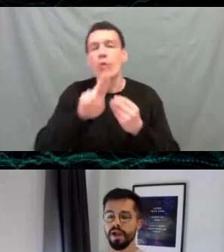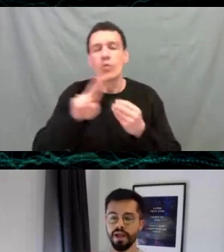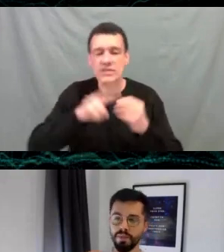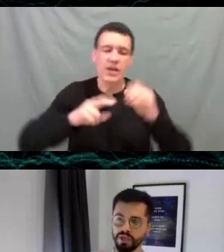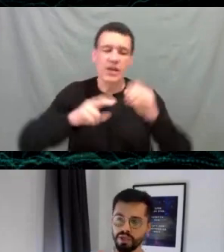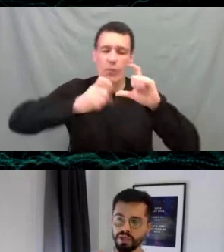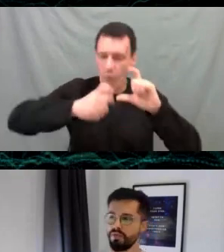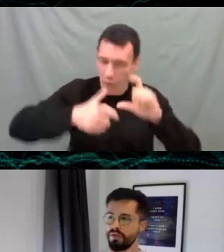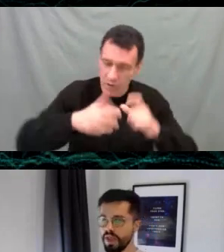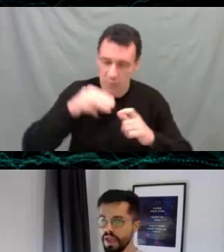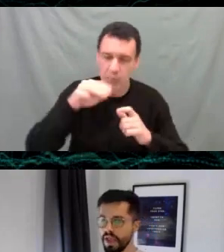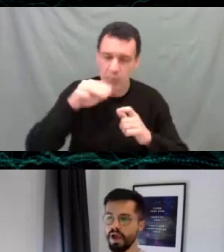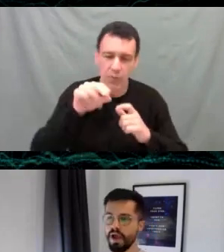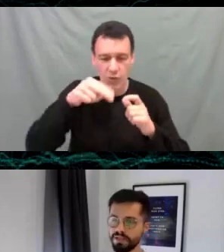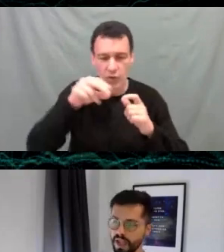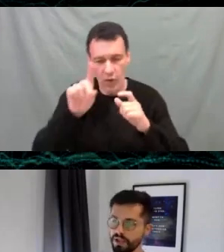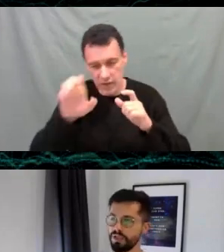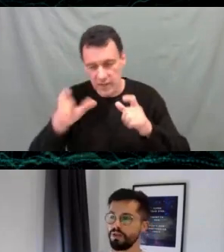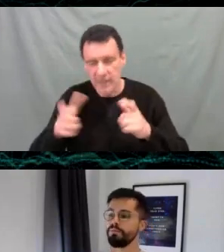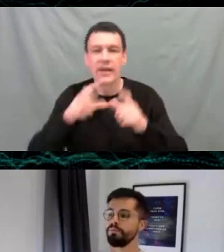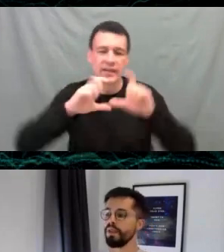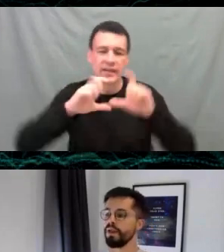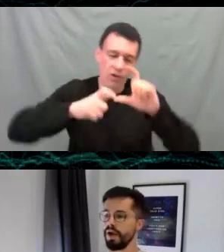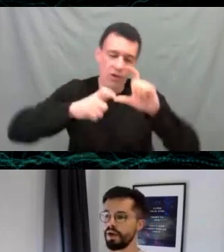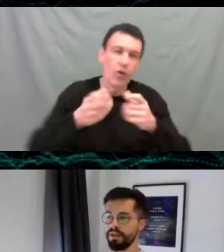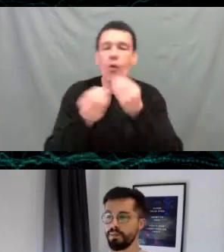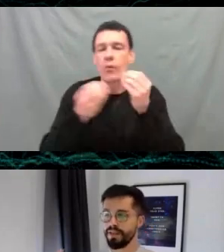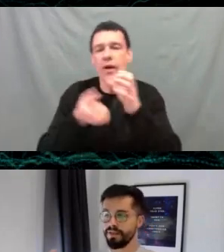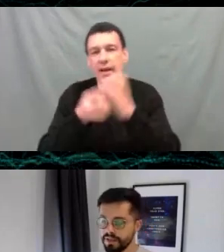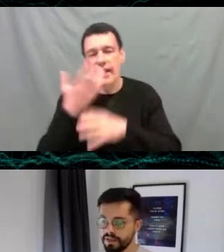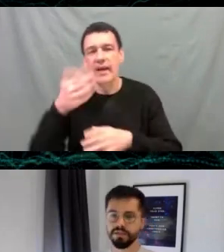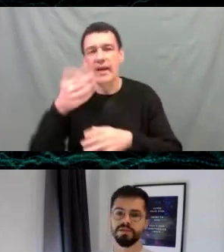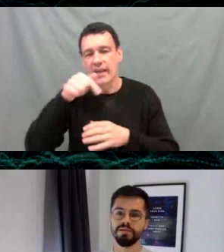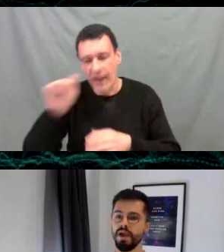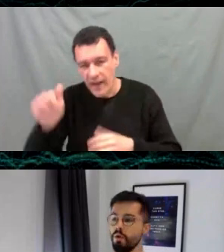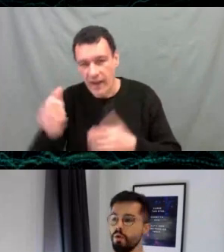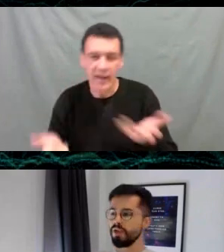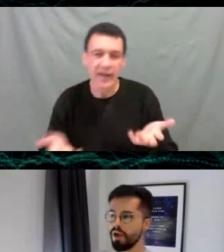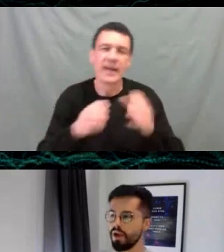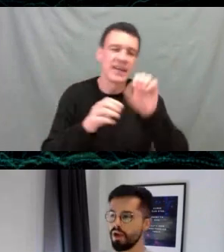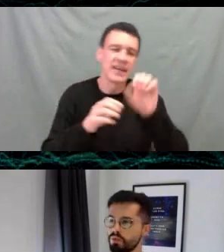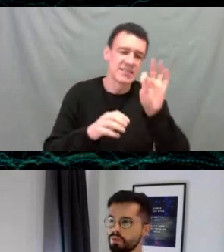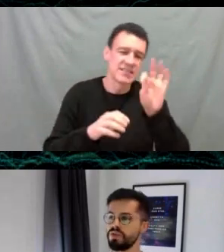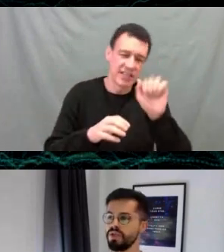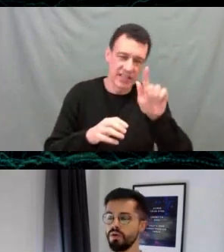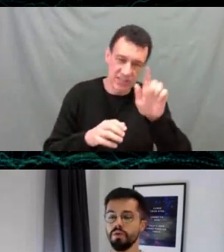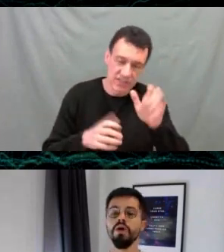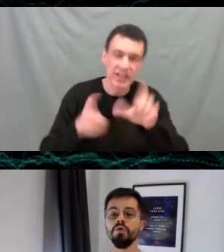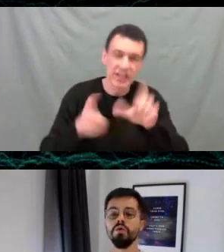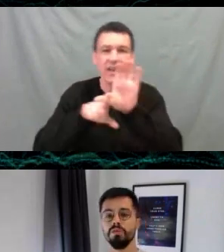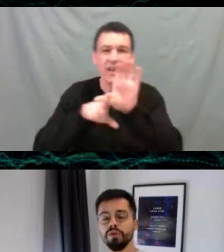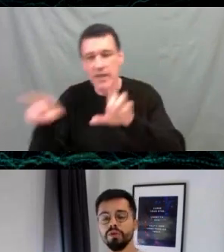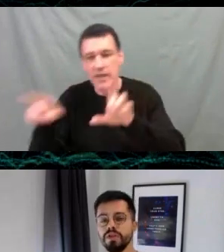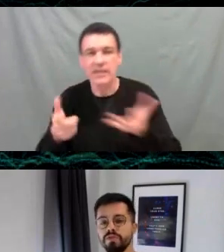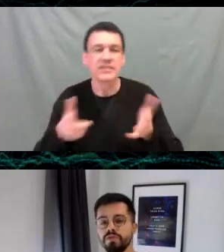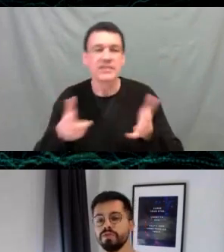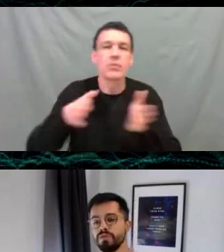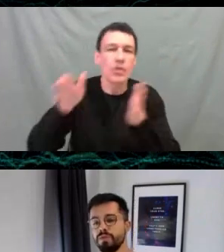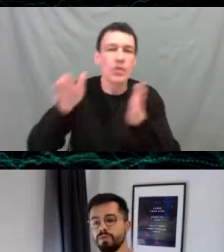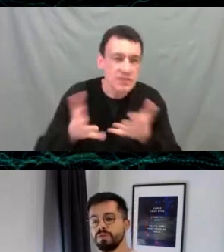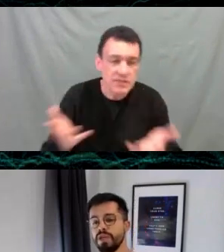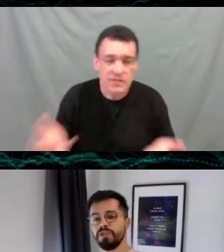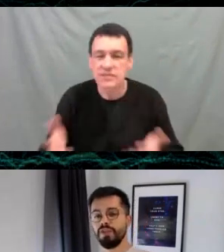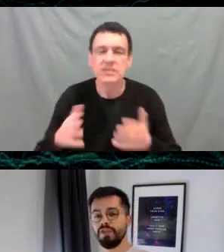os padrões é criar um ambiente deve que a esteja em criar dependências Como soltar o bicho produção os